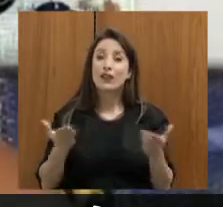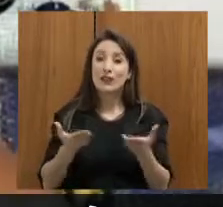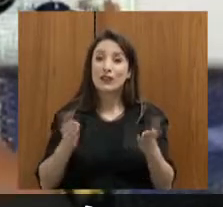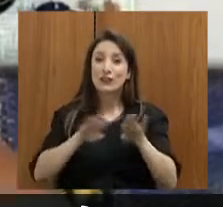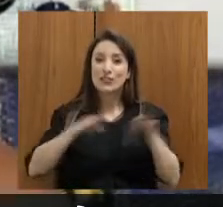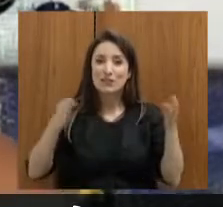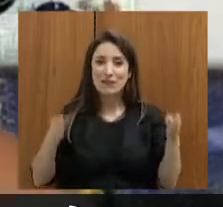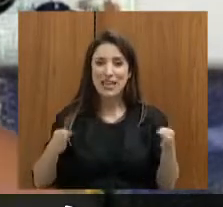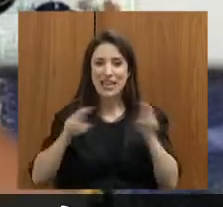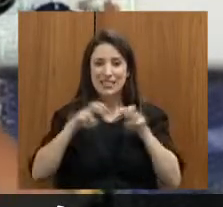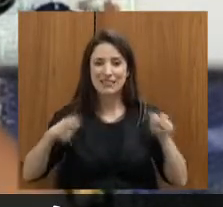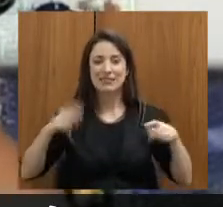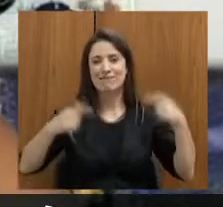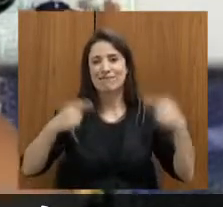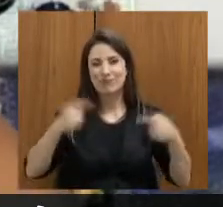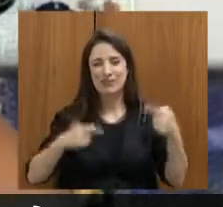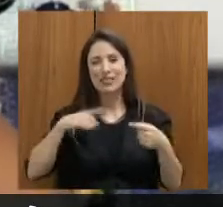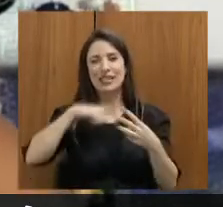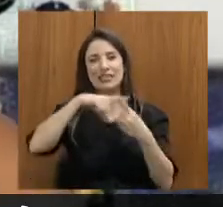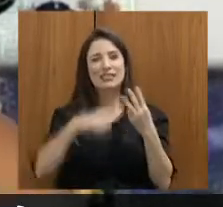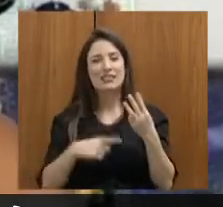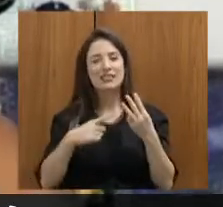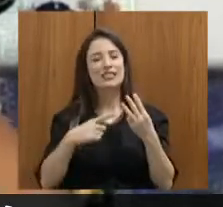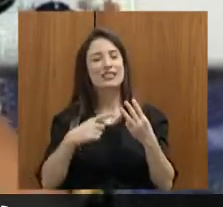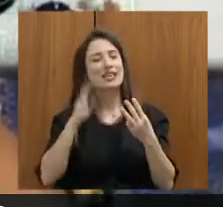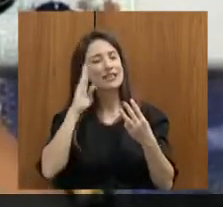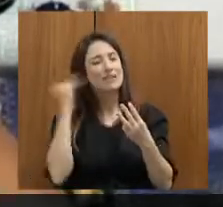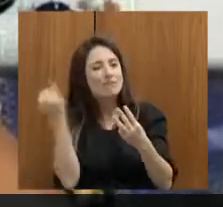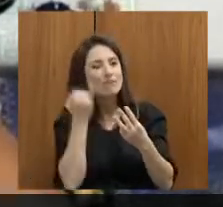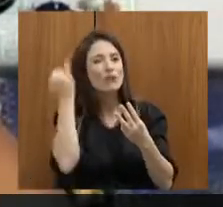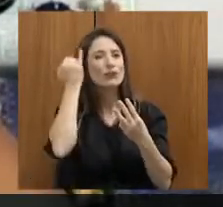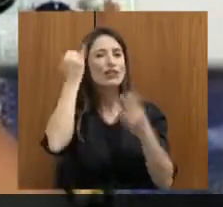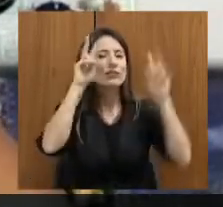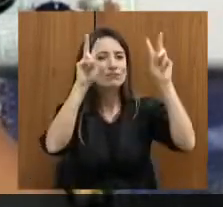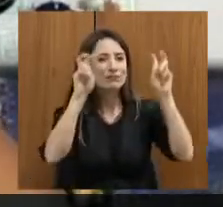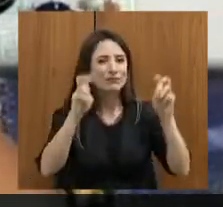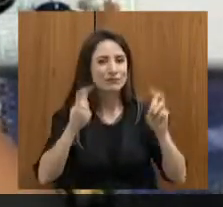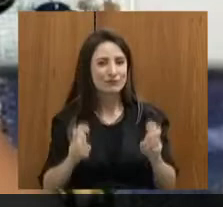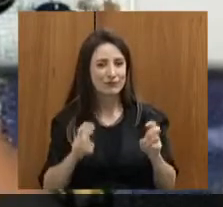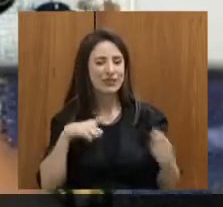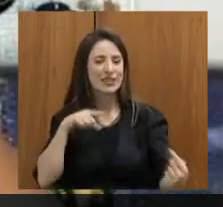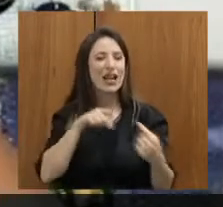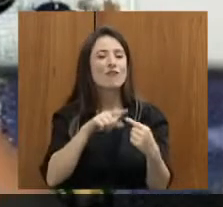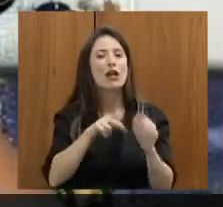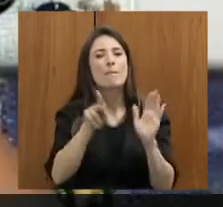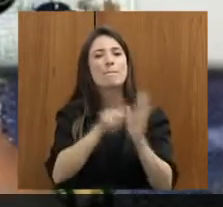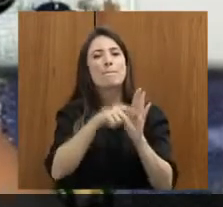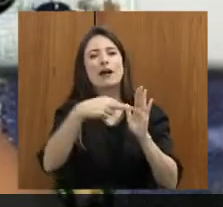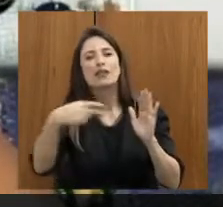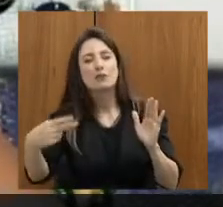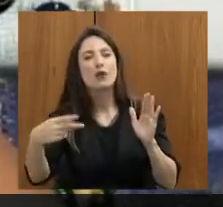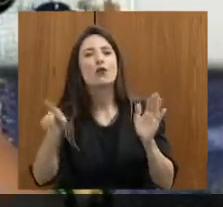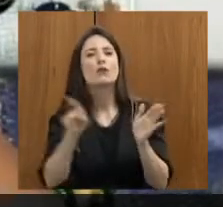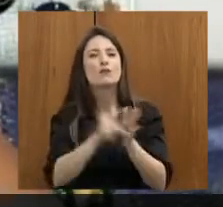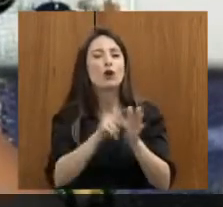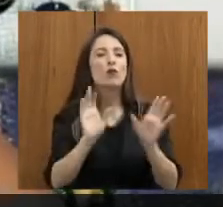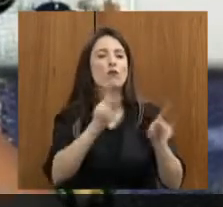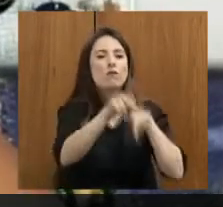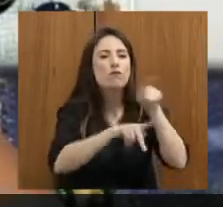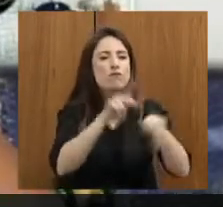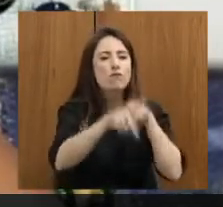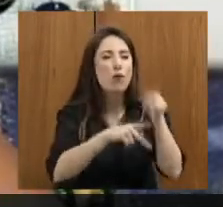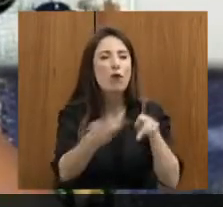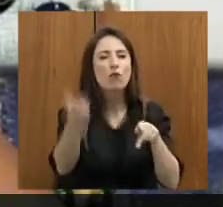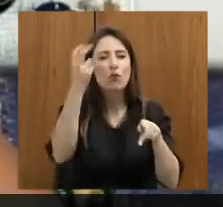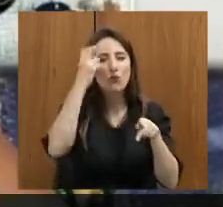tá aí seis importante deixo que estruturam sentido do patrimônio dos povos e comunidades tradicionais de matriz africana ou de terreiros né como como